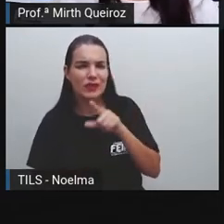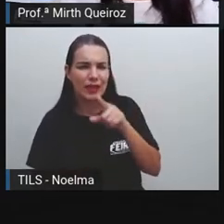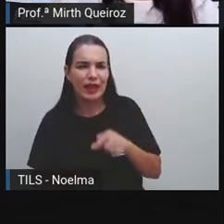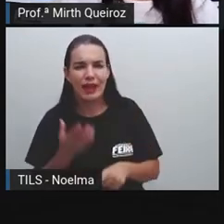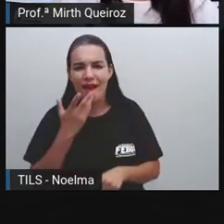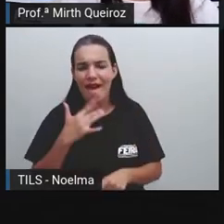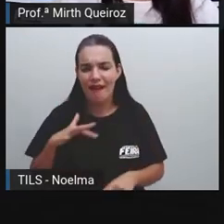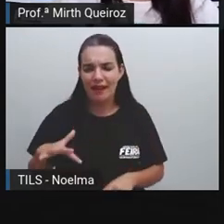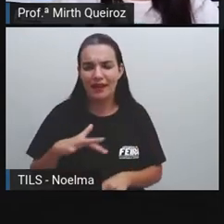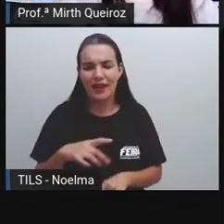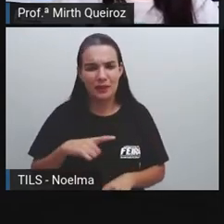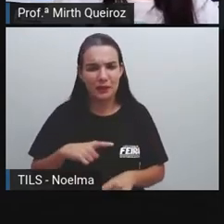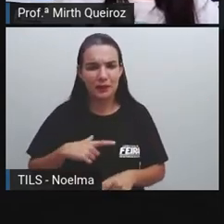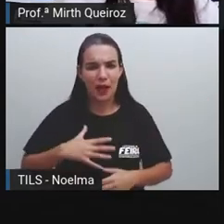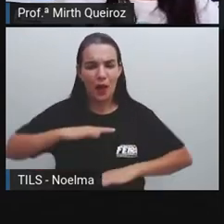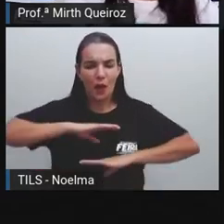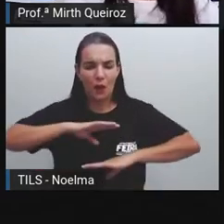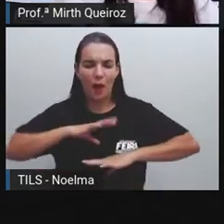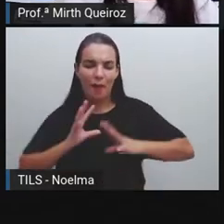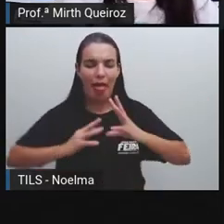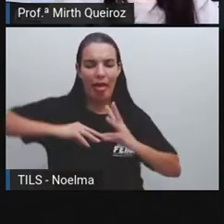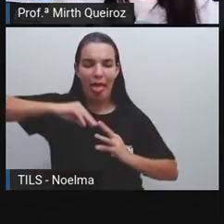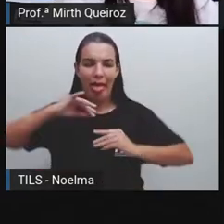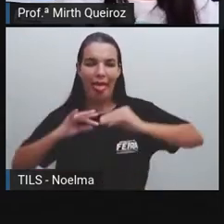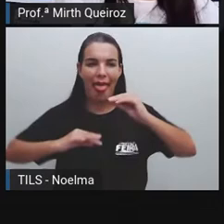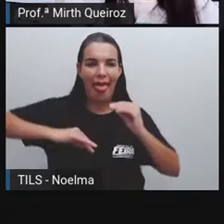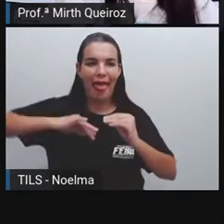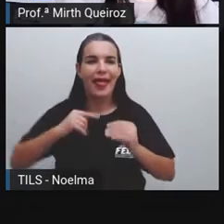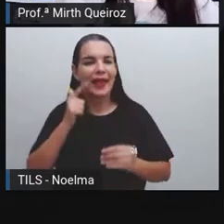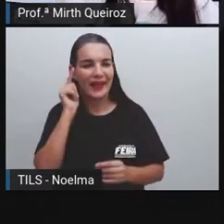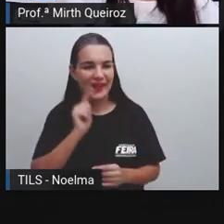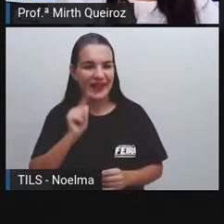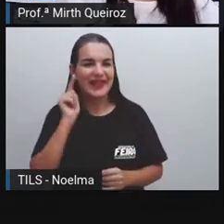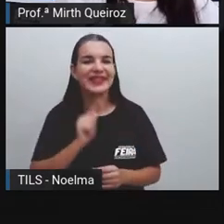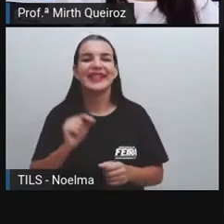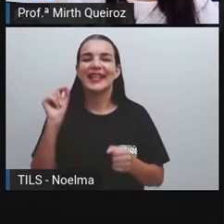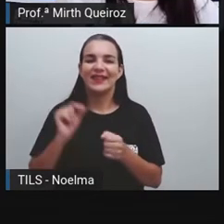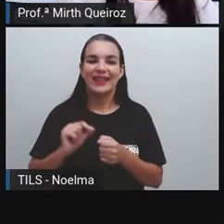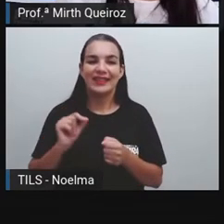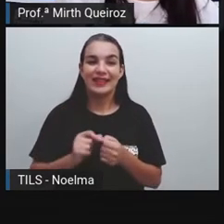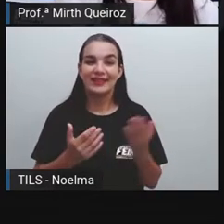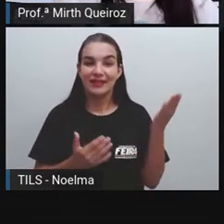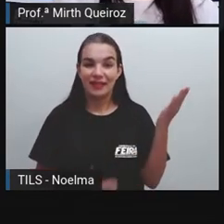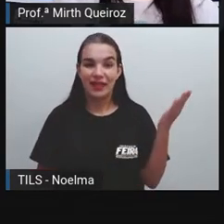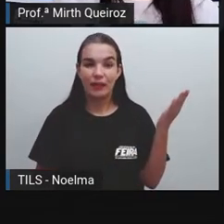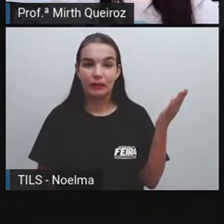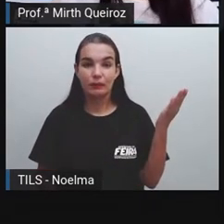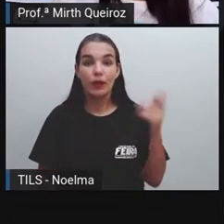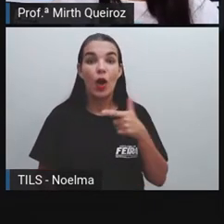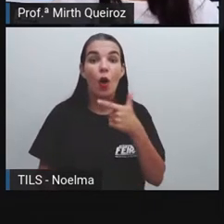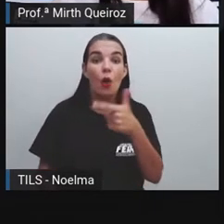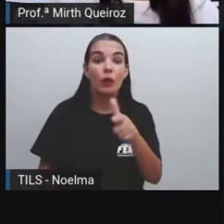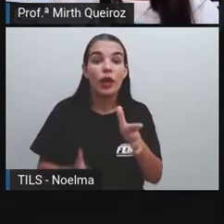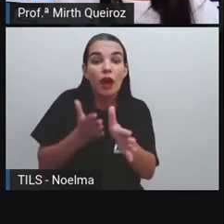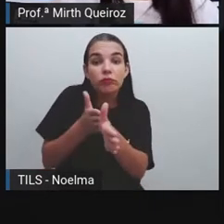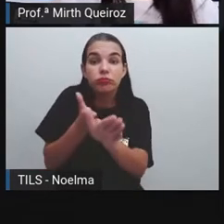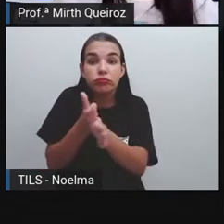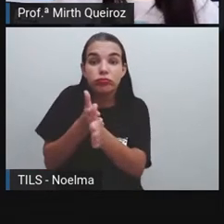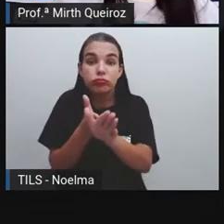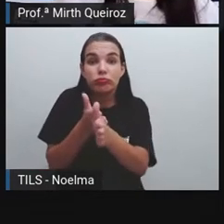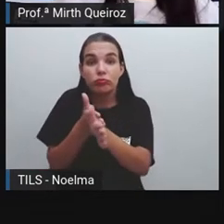crianças, têm um corpinho aí mais mole, né? Dá para desenvolver esse tipo de atividade. Nós temos no circo